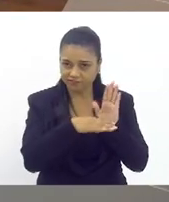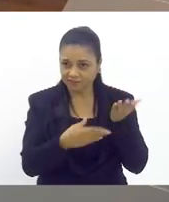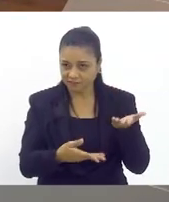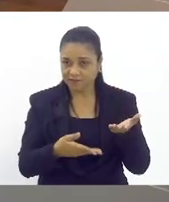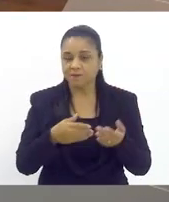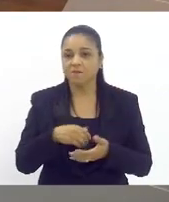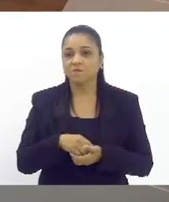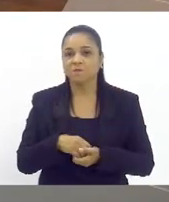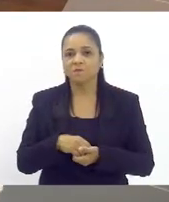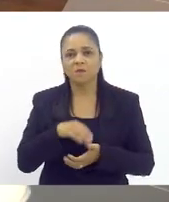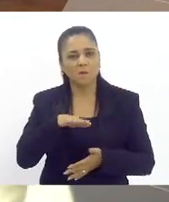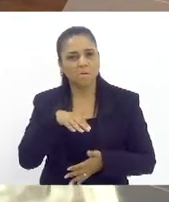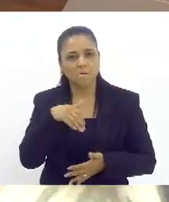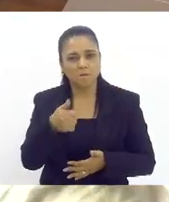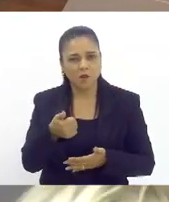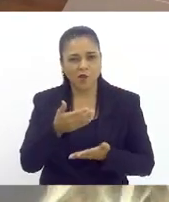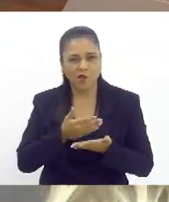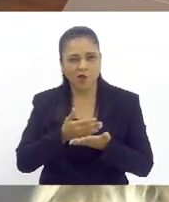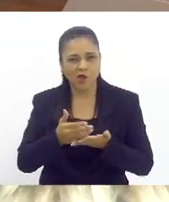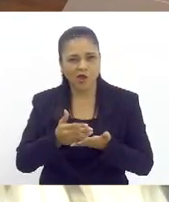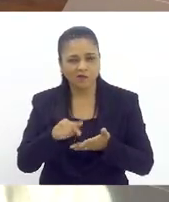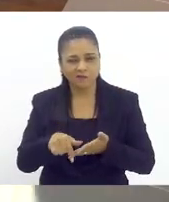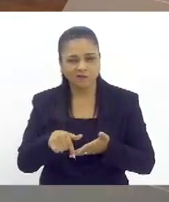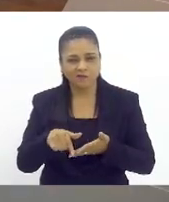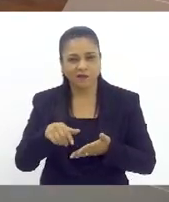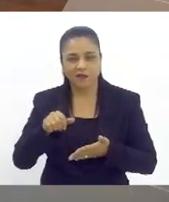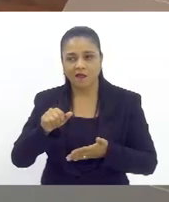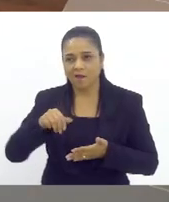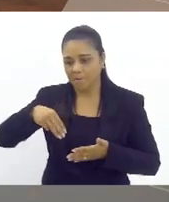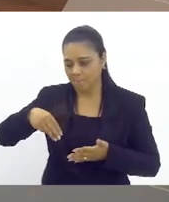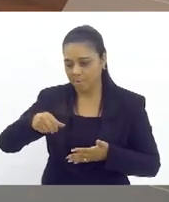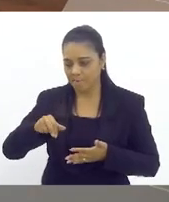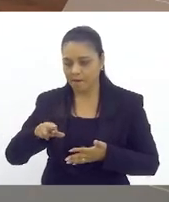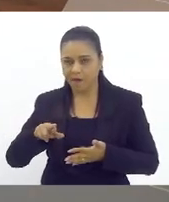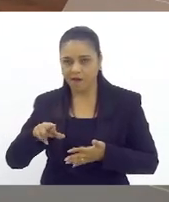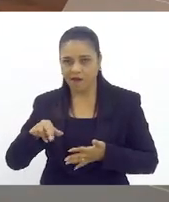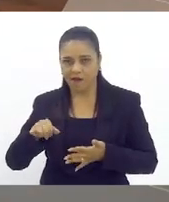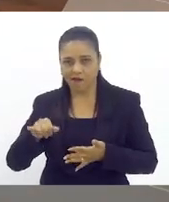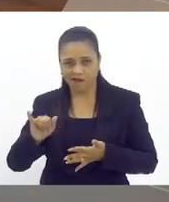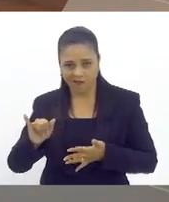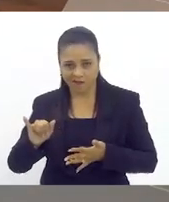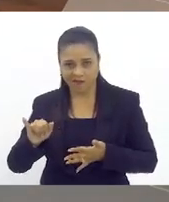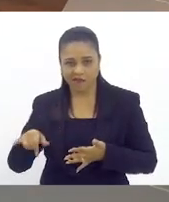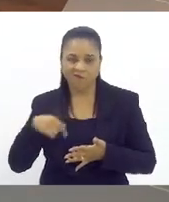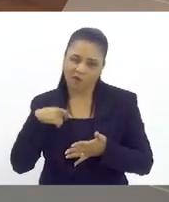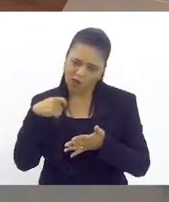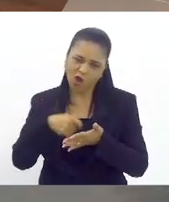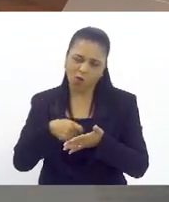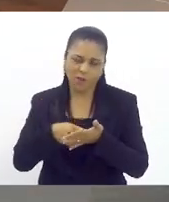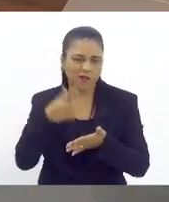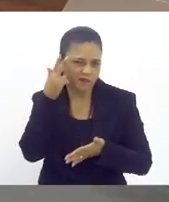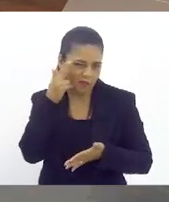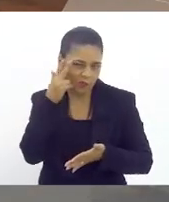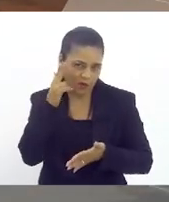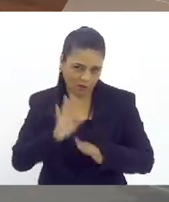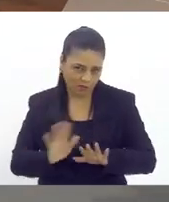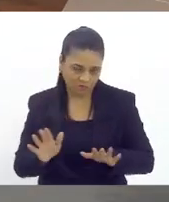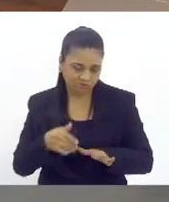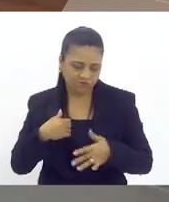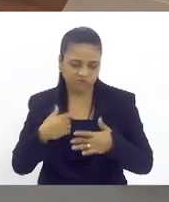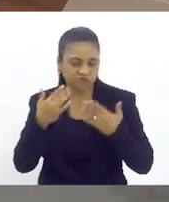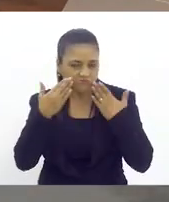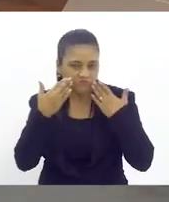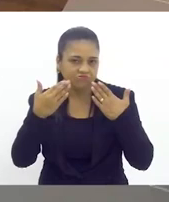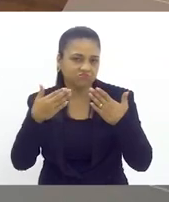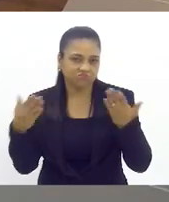seria melhor já começar pela Maria que é natural que vai haver algumas cobranças que ela vai Mas tudo bem você pode fazer as posições